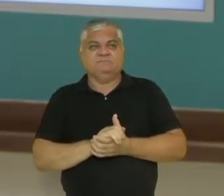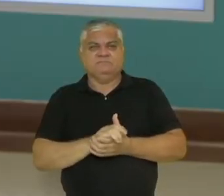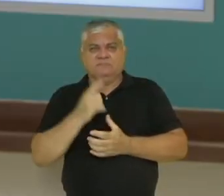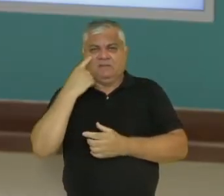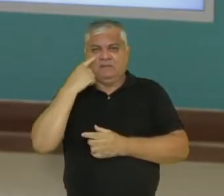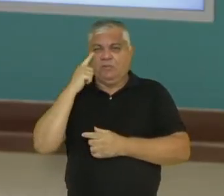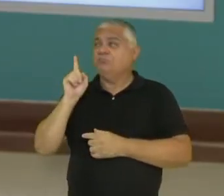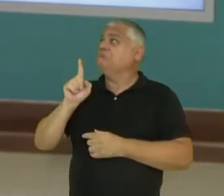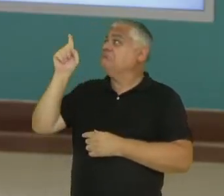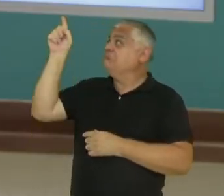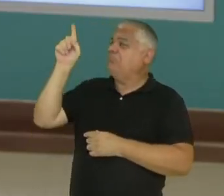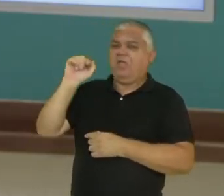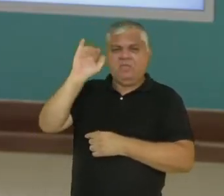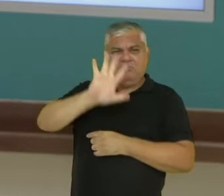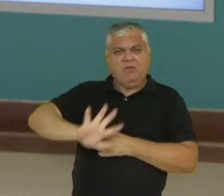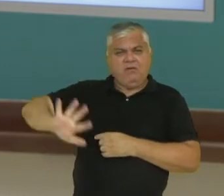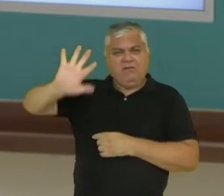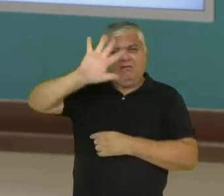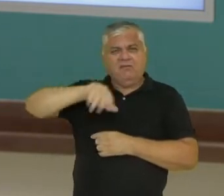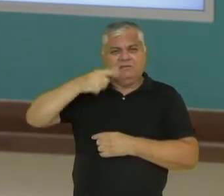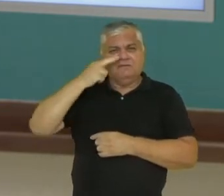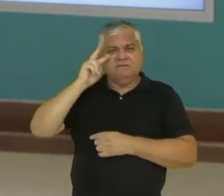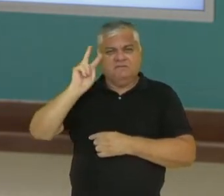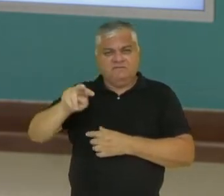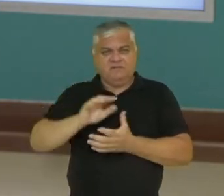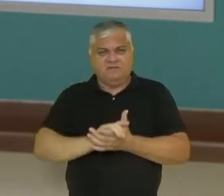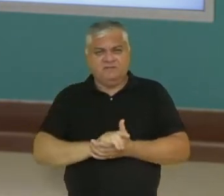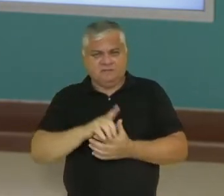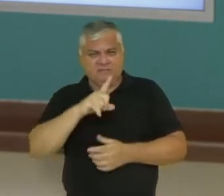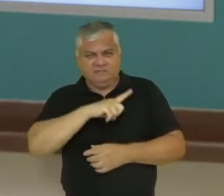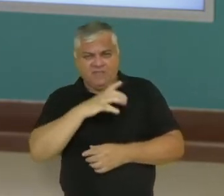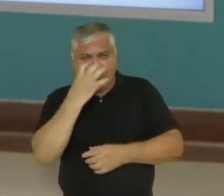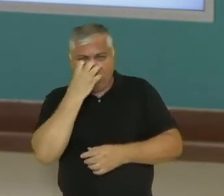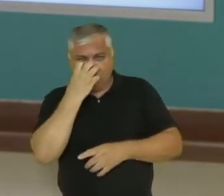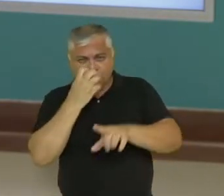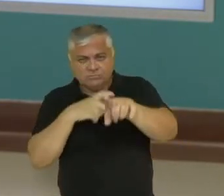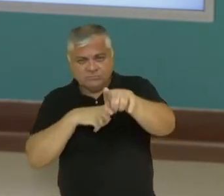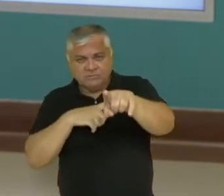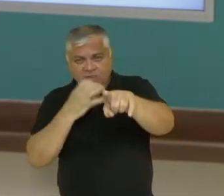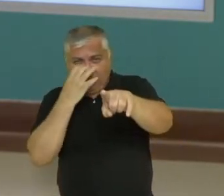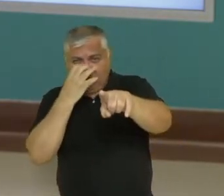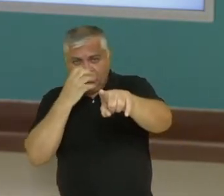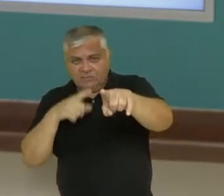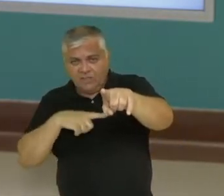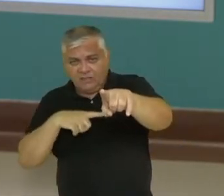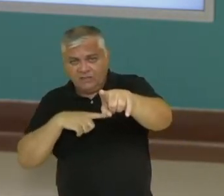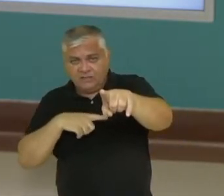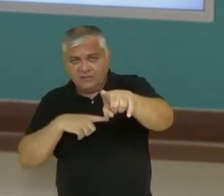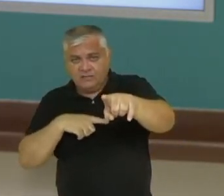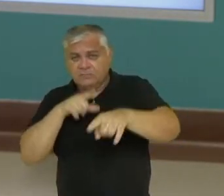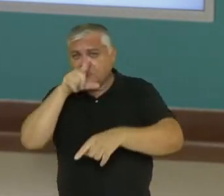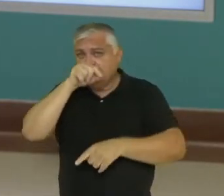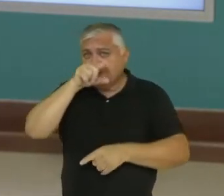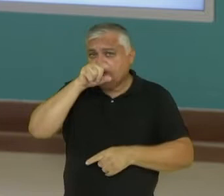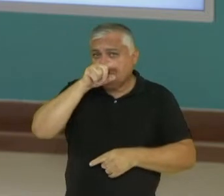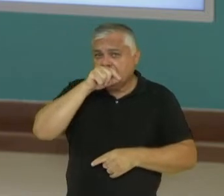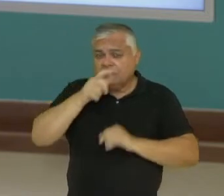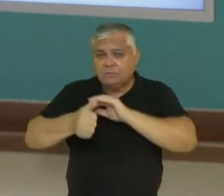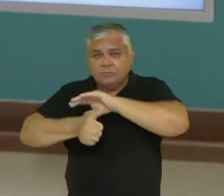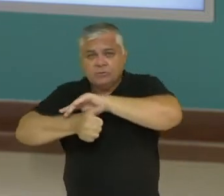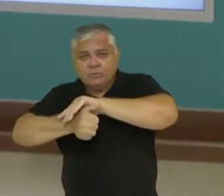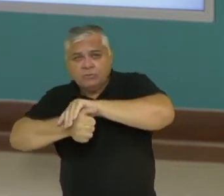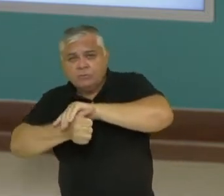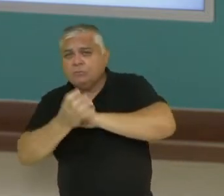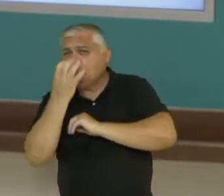essa imagem aqui, se a gente pega você tem cachorrinho aí? Você tem animaizinho de estimação? É um passarinho, é uma tartaruga, é um